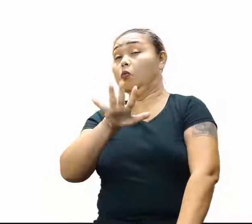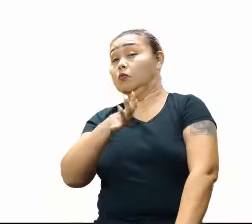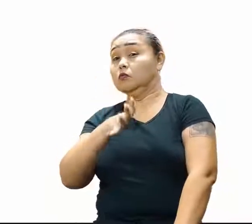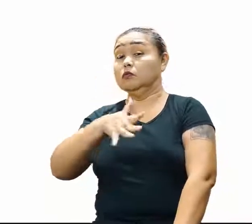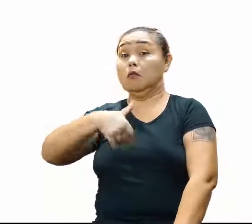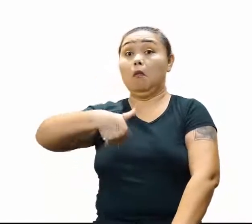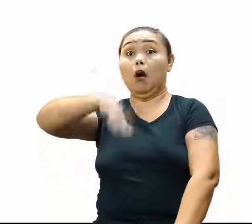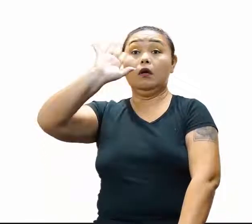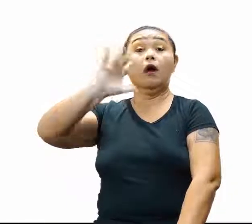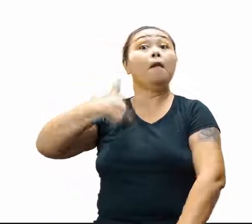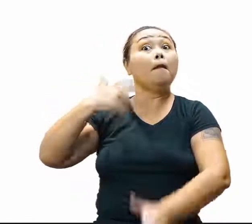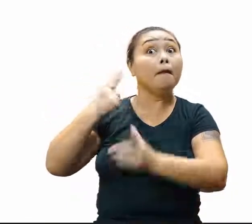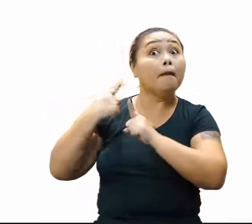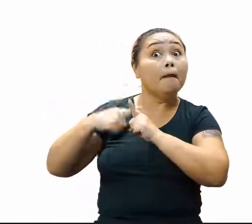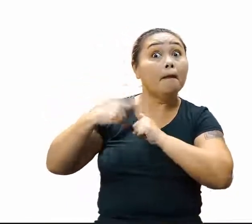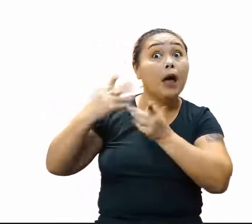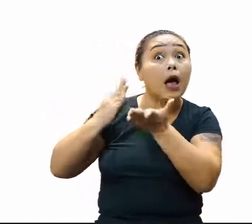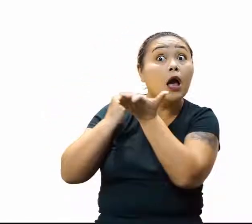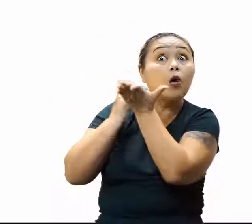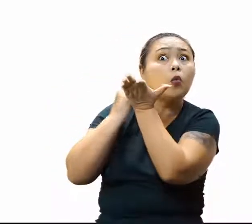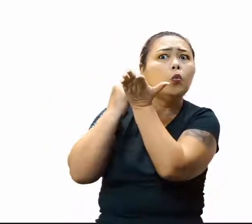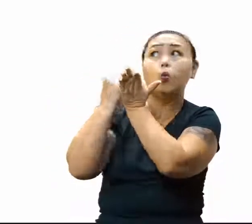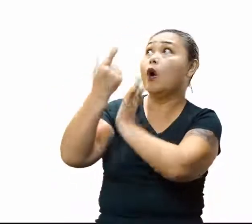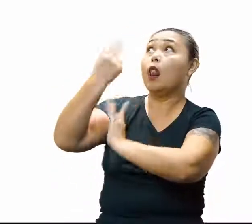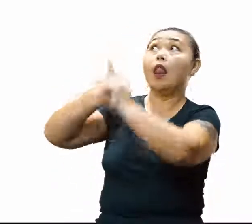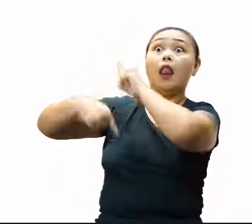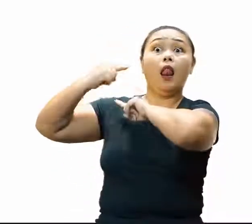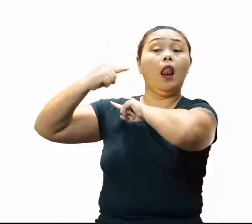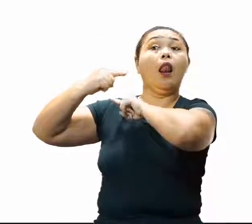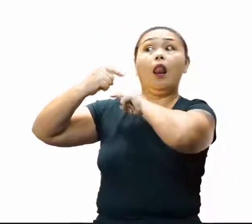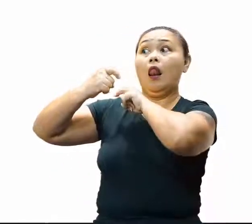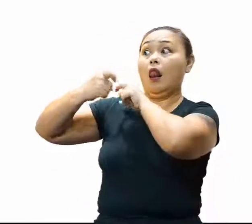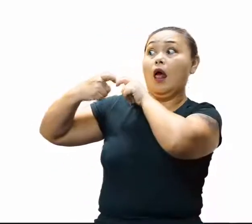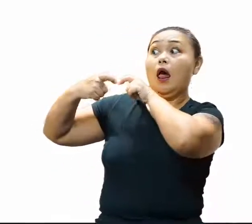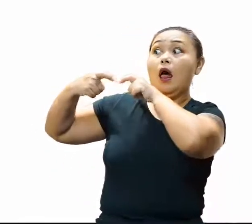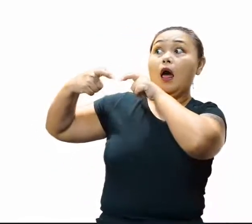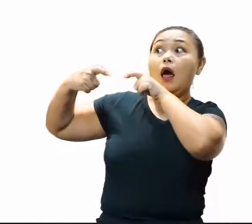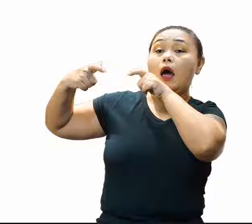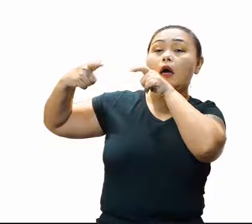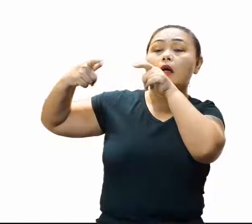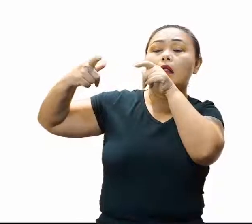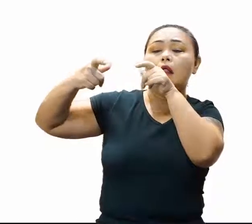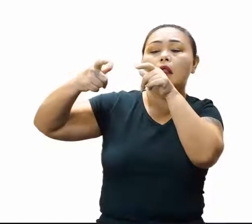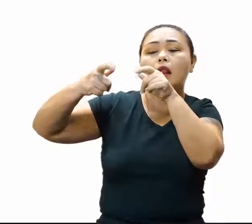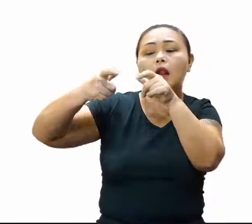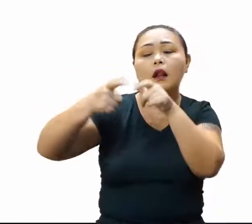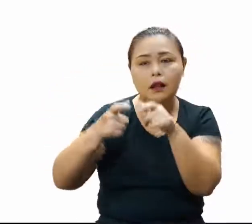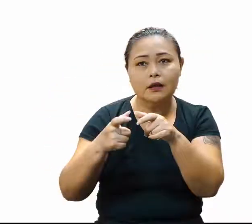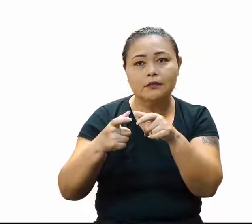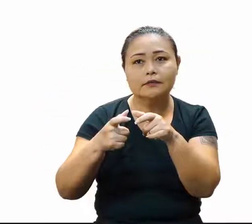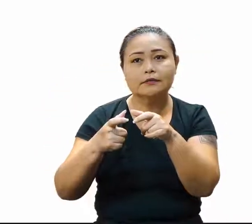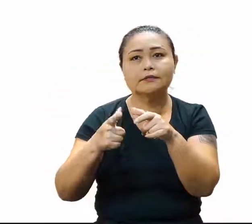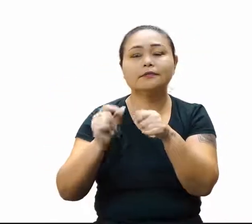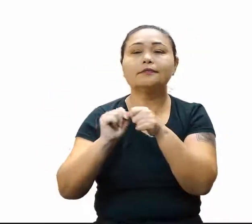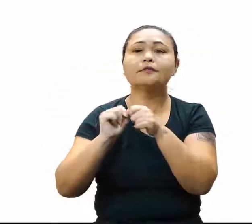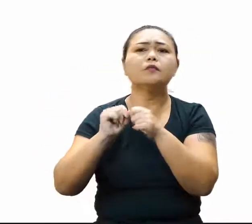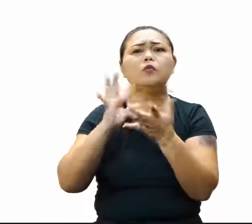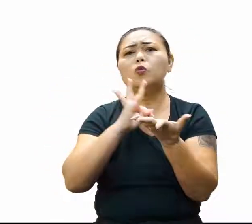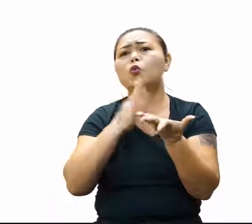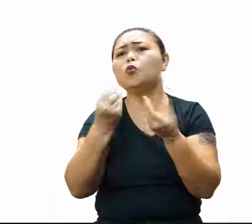no início, nossa, vai chamar muita atenção. Todo garimpo, ao ser